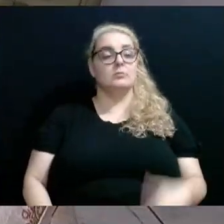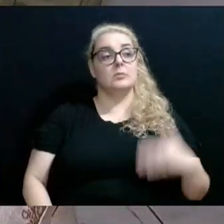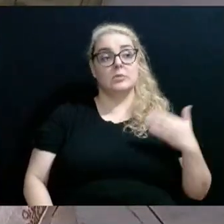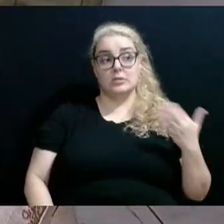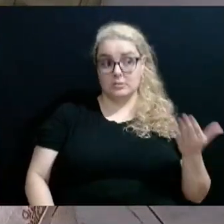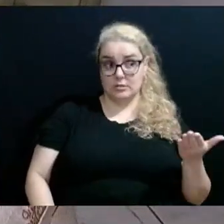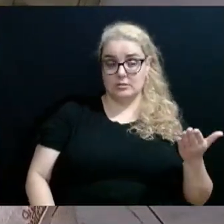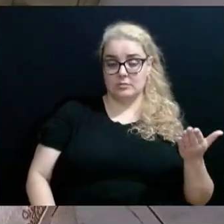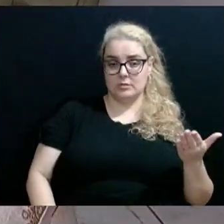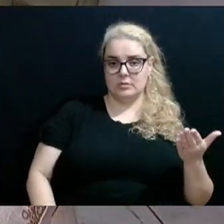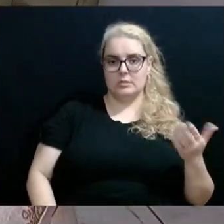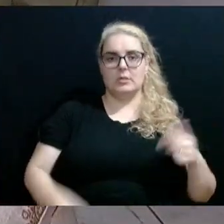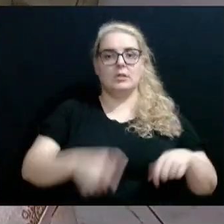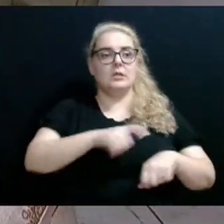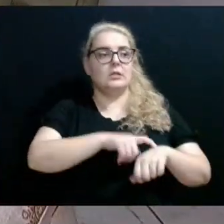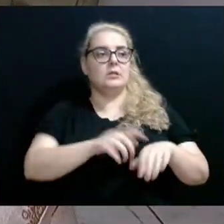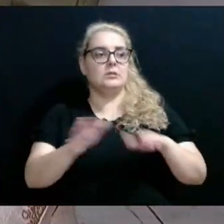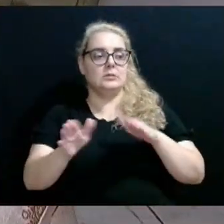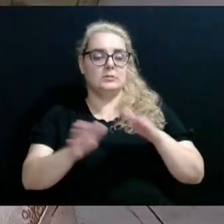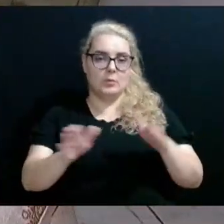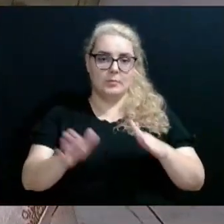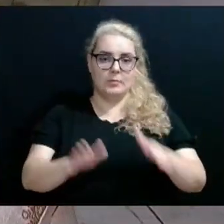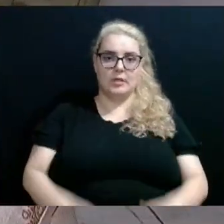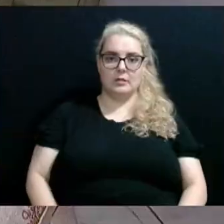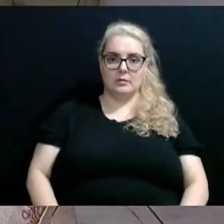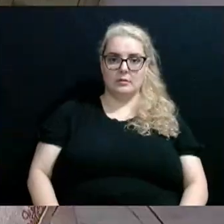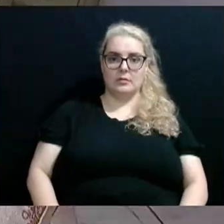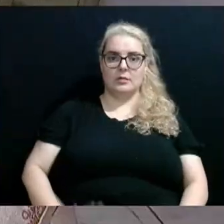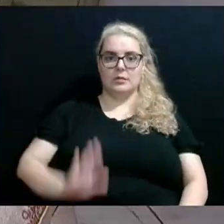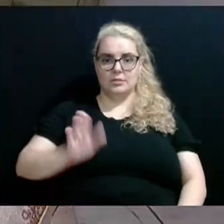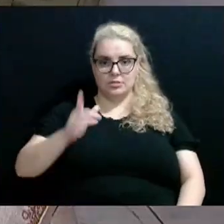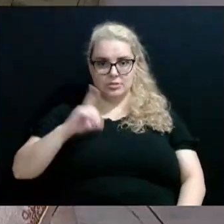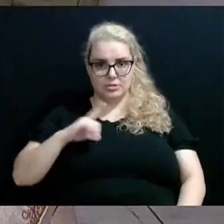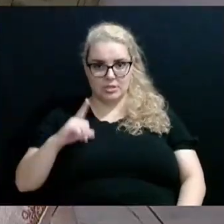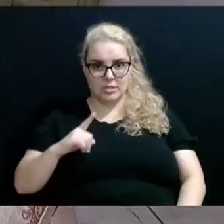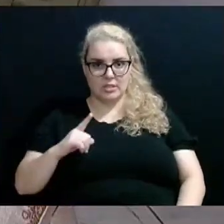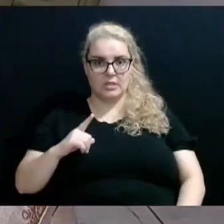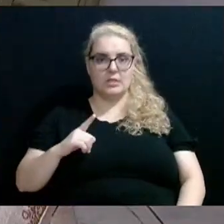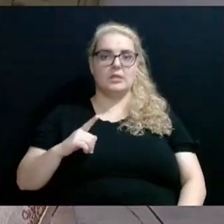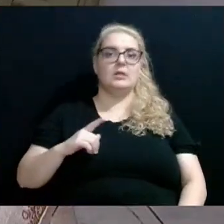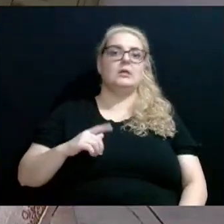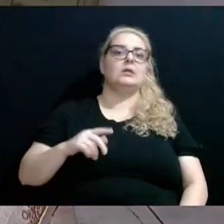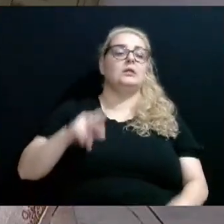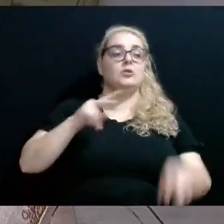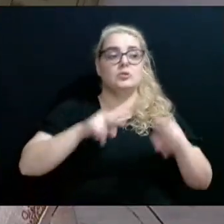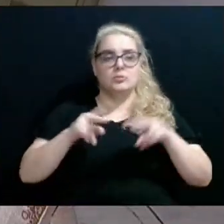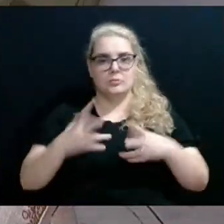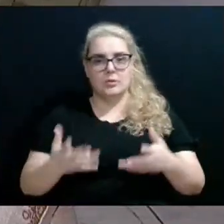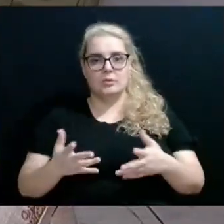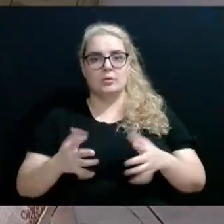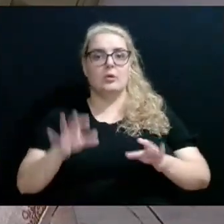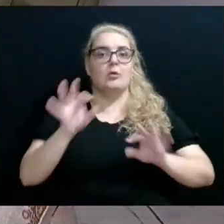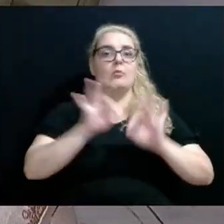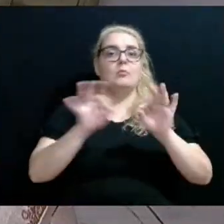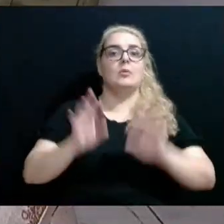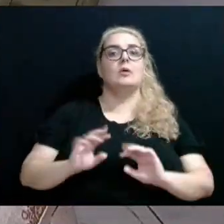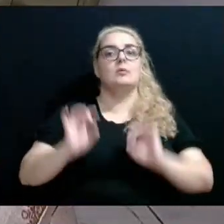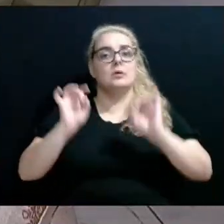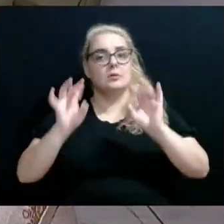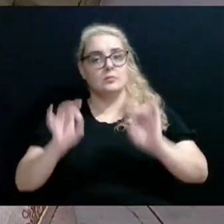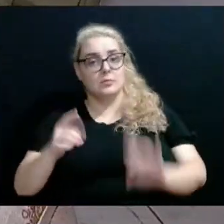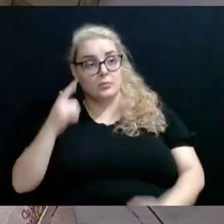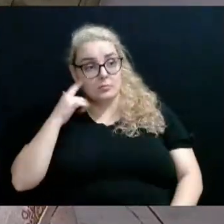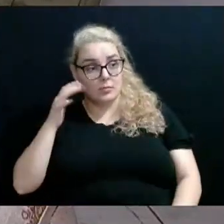nessa época, você já tem essa vitrine Você prepara algo especial